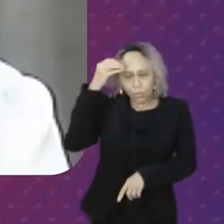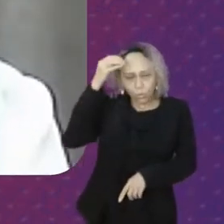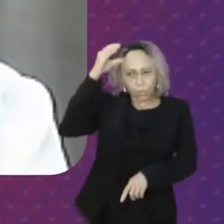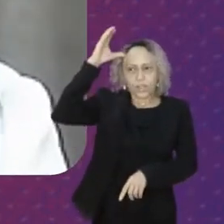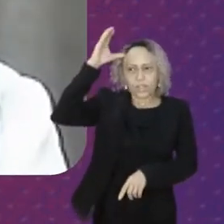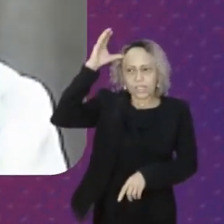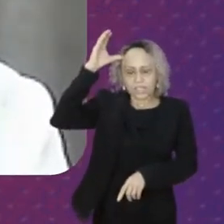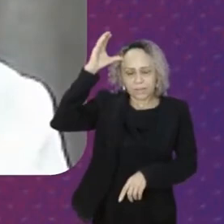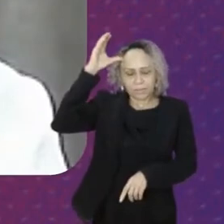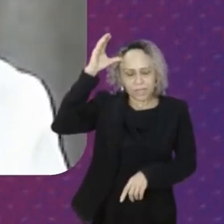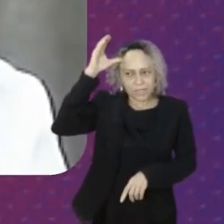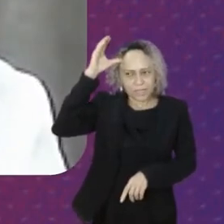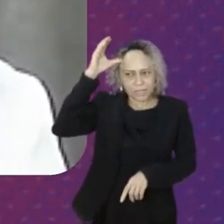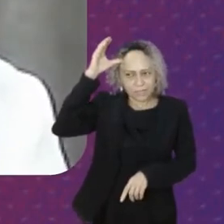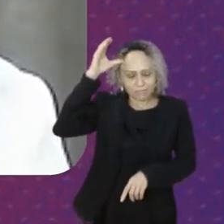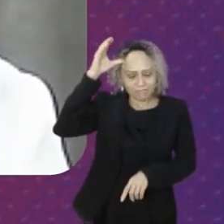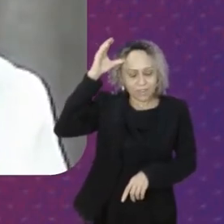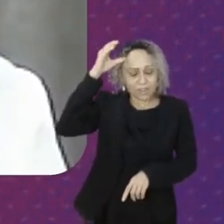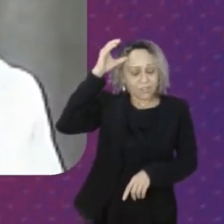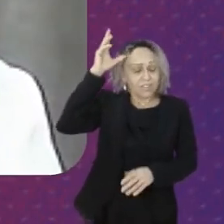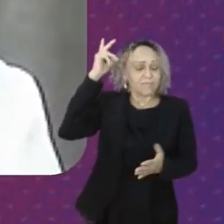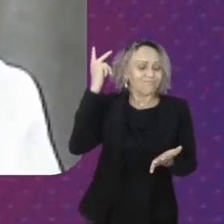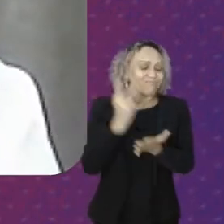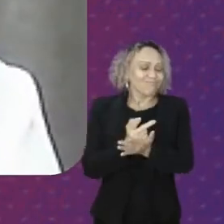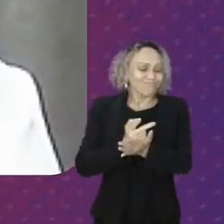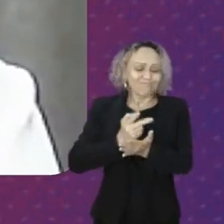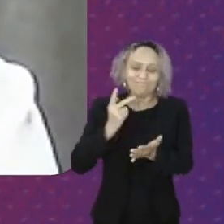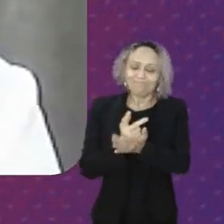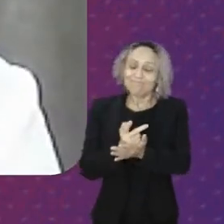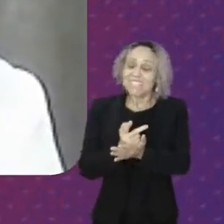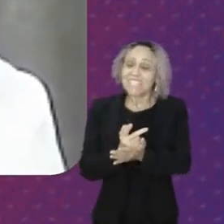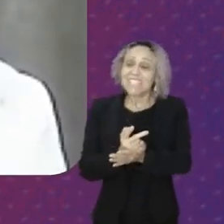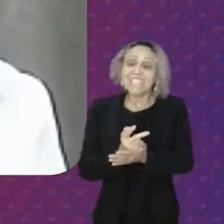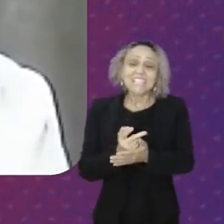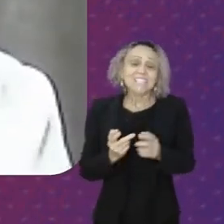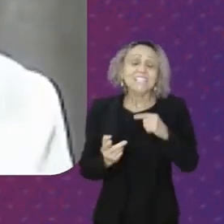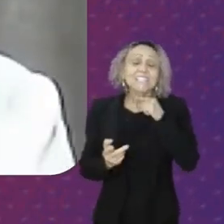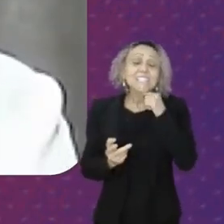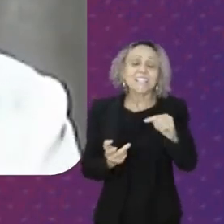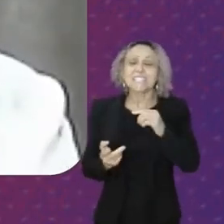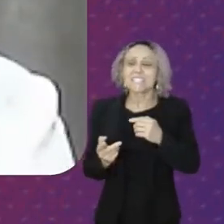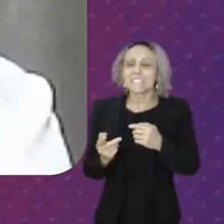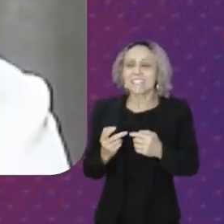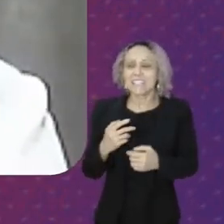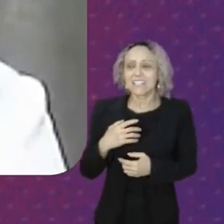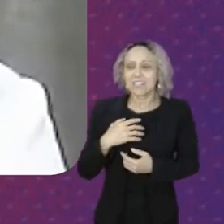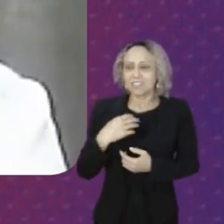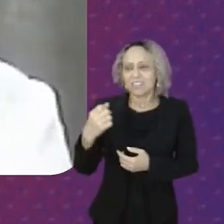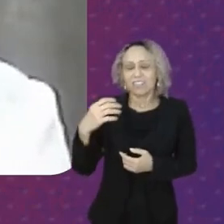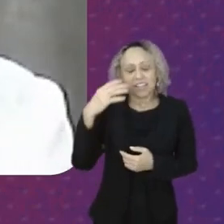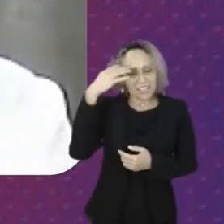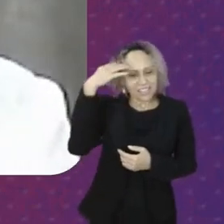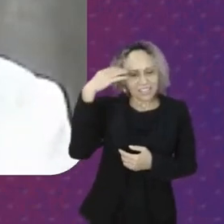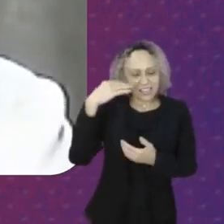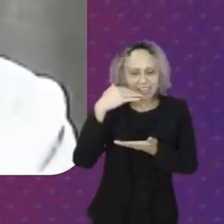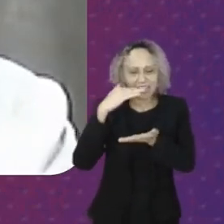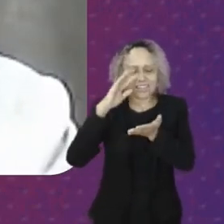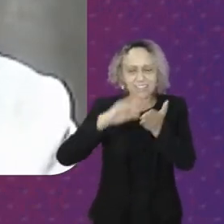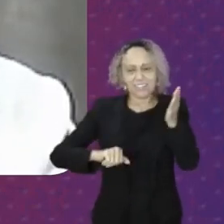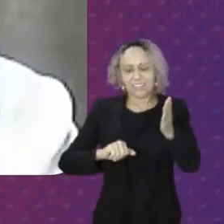tá? Porque é uma coisa que não nos tiram, tá? É o conhecimento adquirido. E, portanto, Vamos juntas, mulheres. Eu quero mais uma